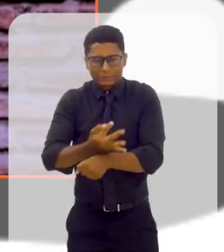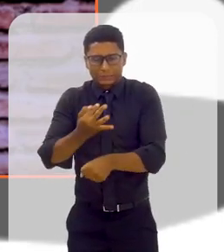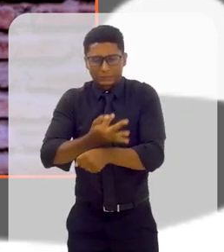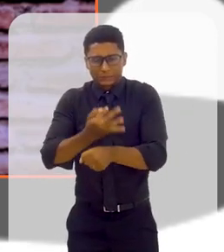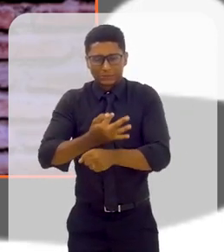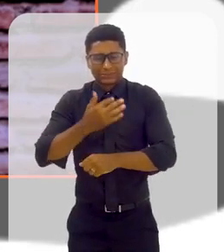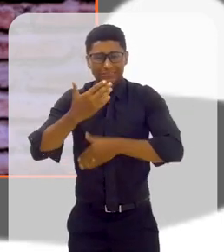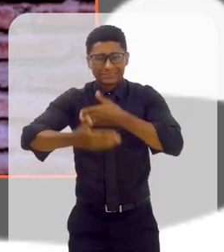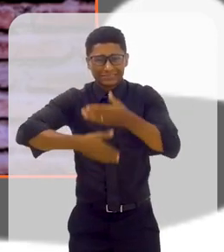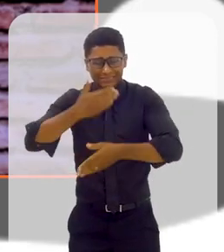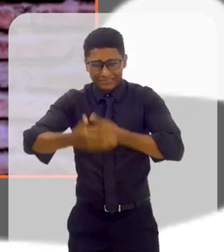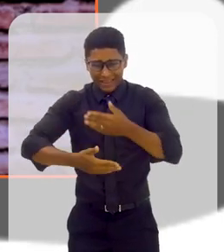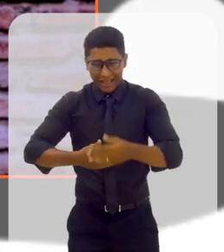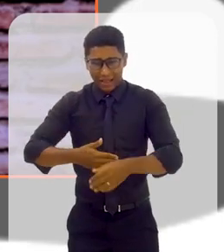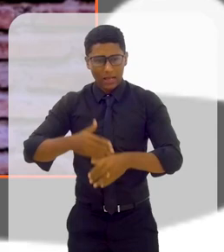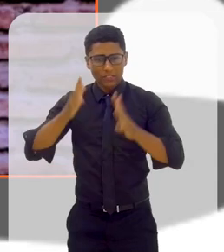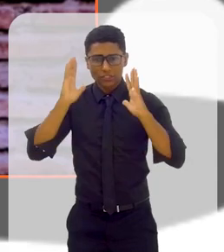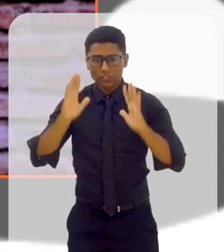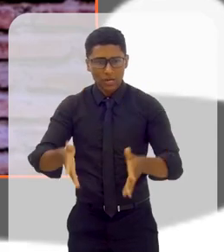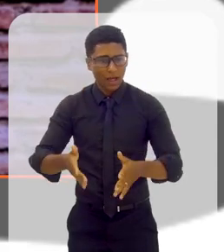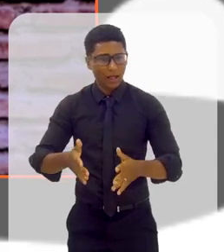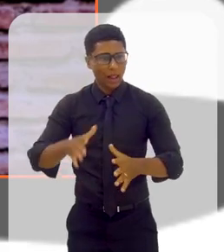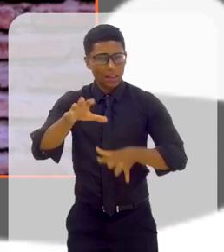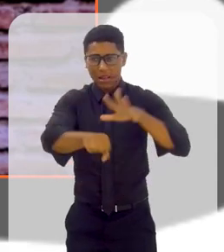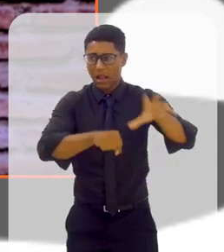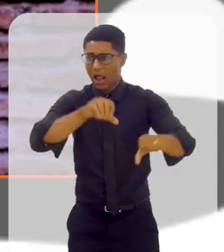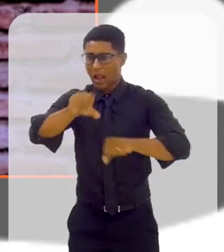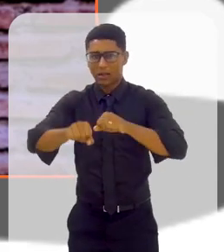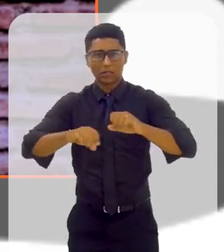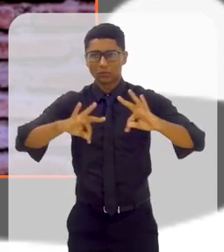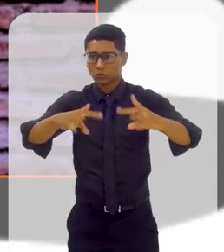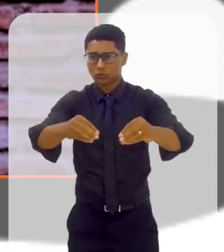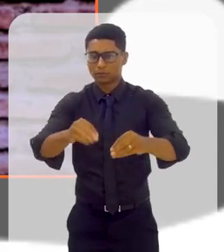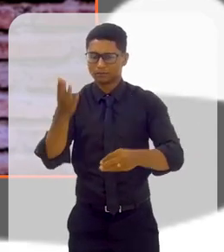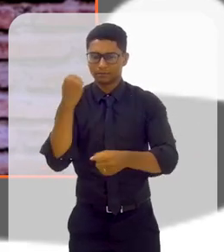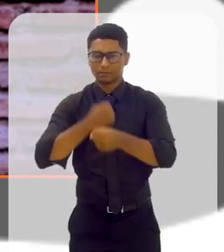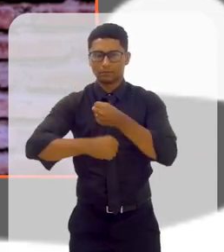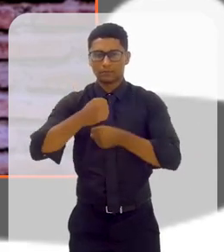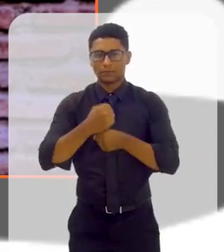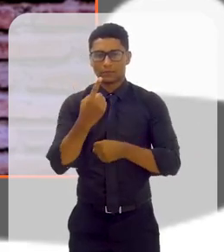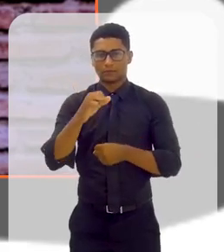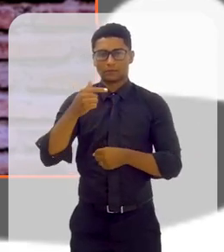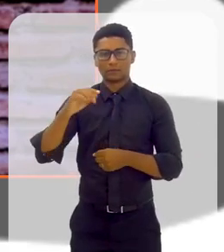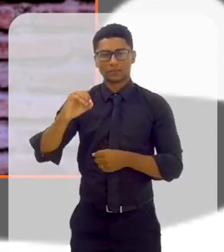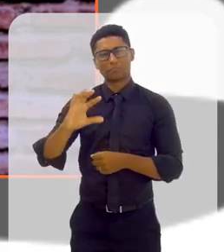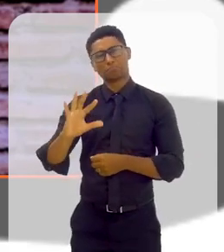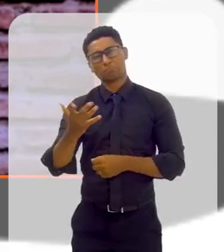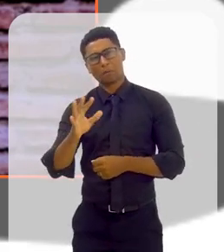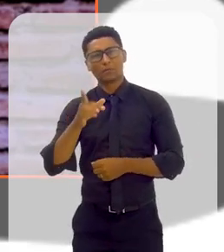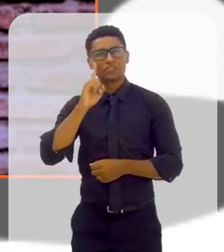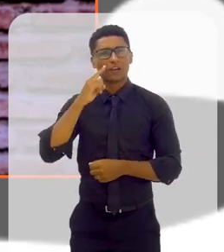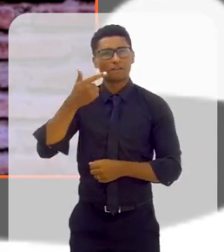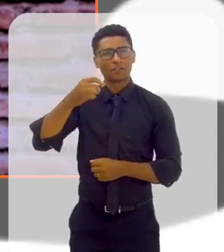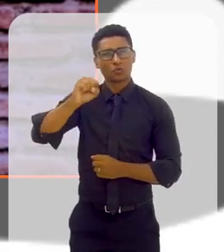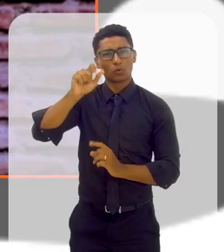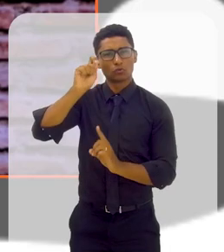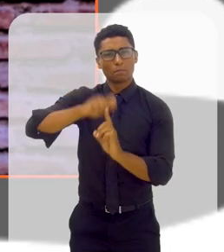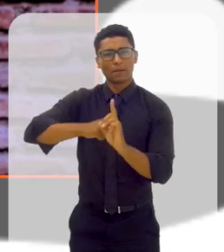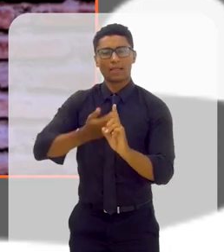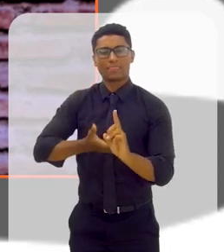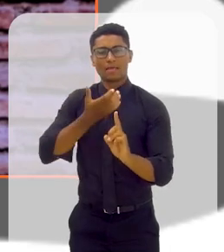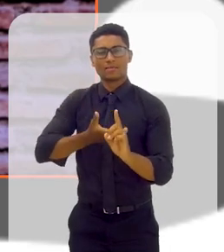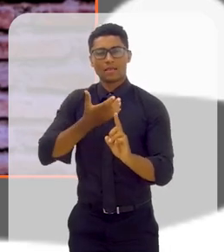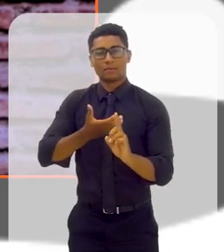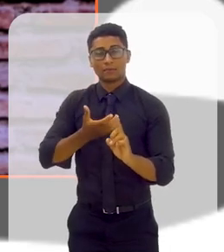empréstimo. Na década de 70, o dia sobrecarga da Terra batia entre 25 e 28 de dezembro. Cada ano